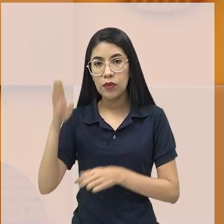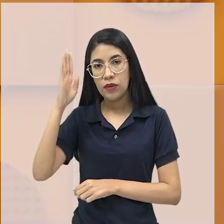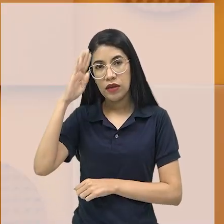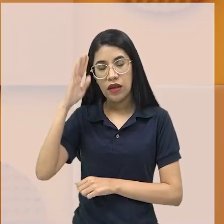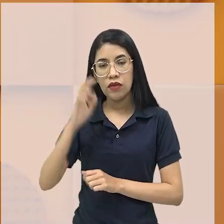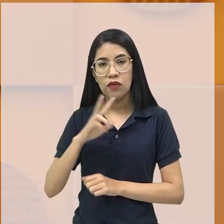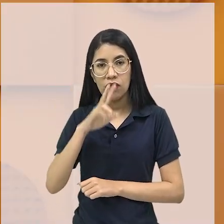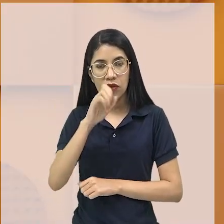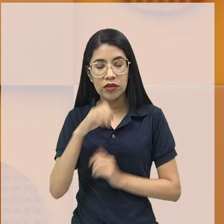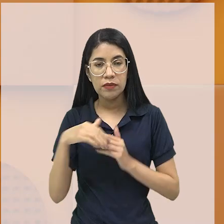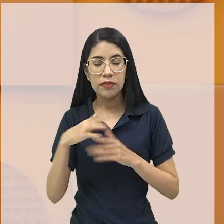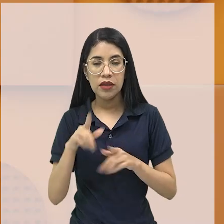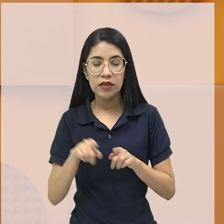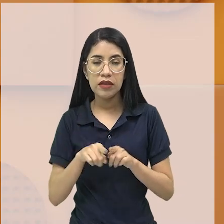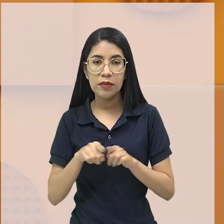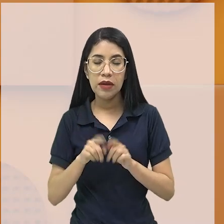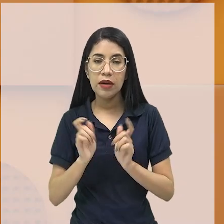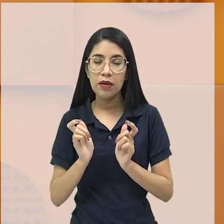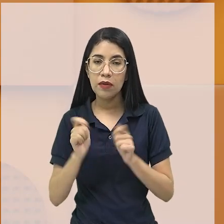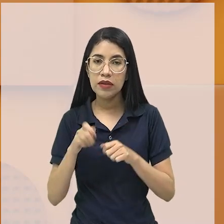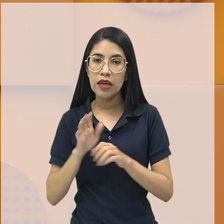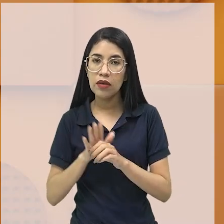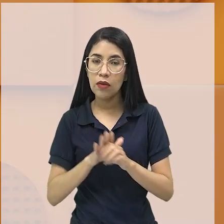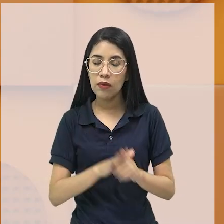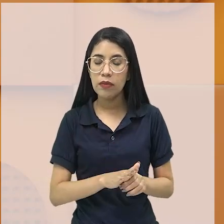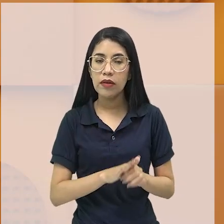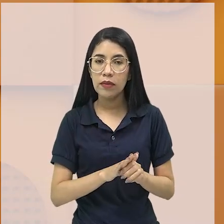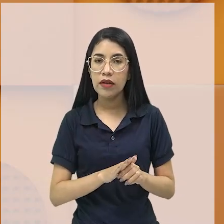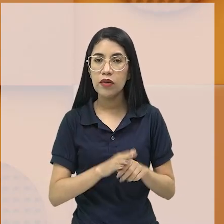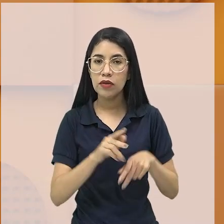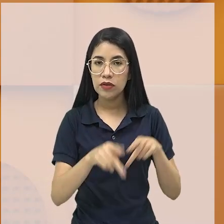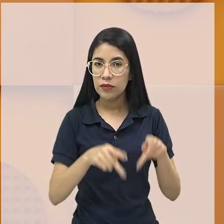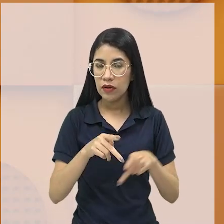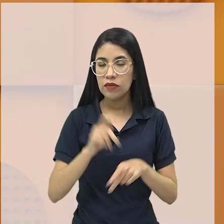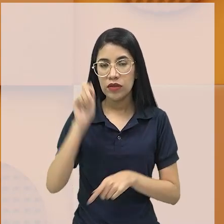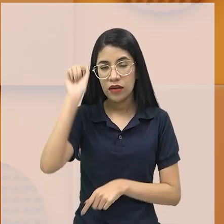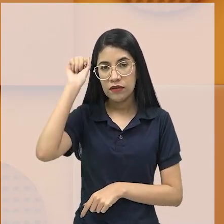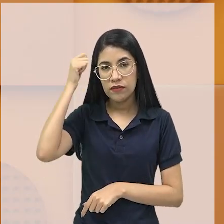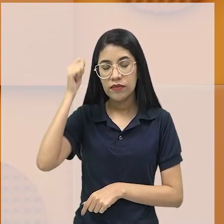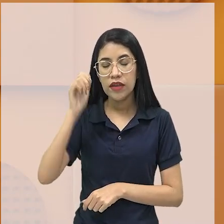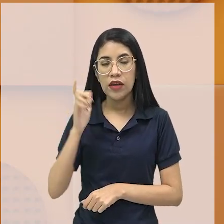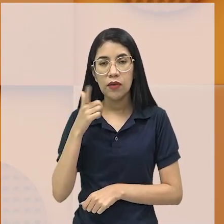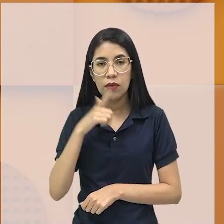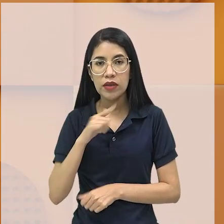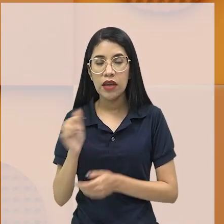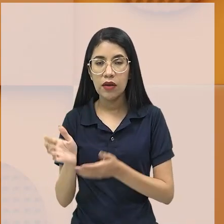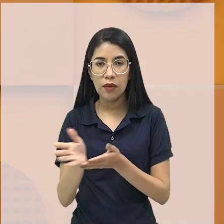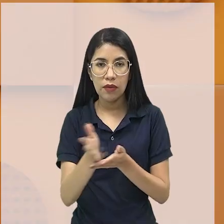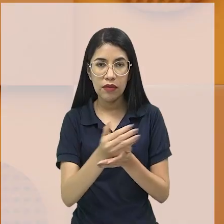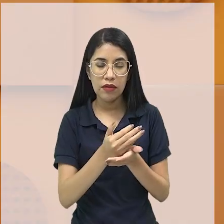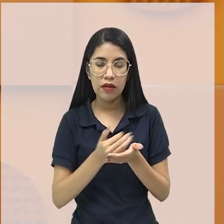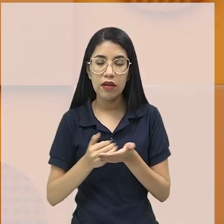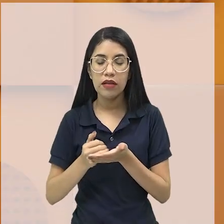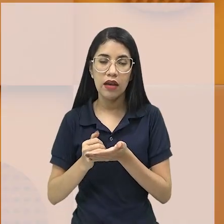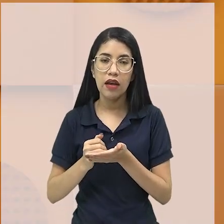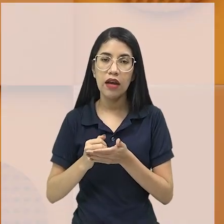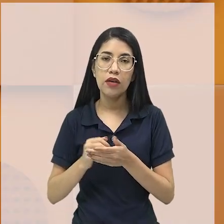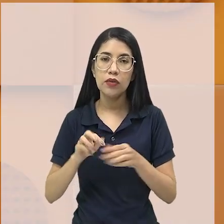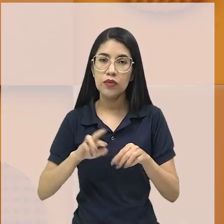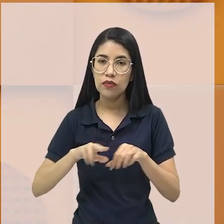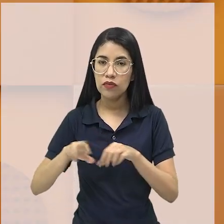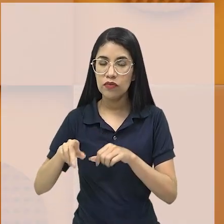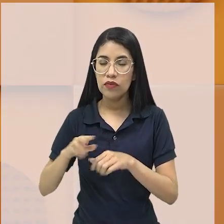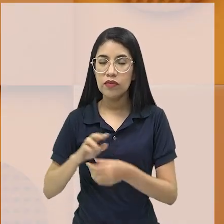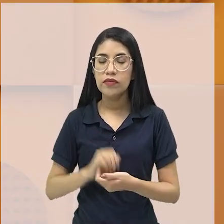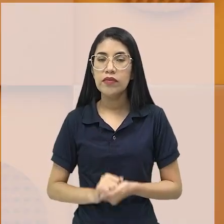organizado, eles conseguem subjugá-los e tomar esses recursos, né? Então, é mais uma vez aí a ideia da seleção